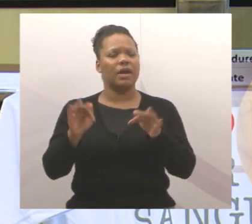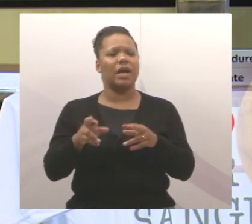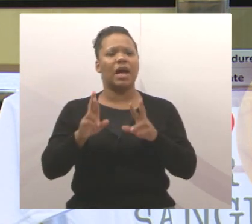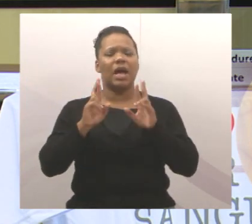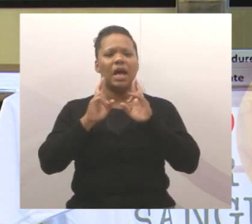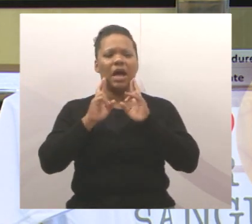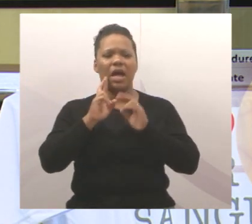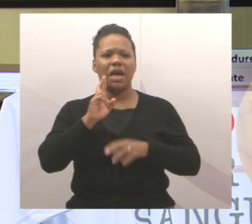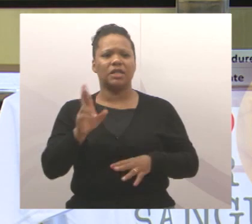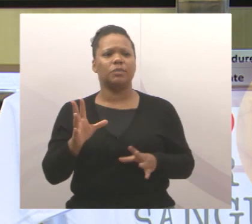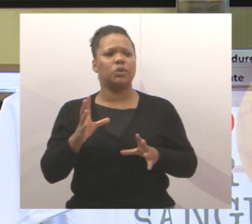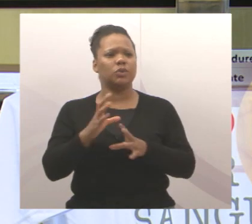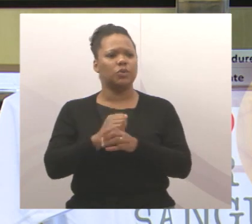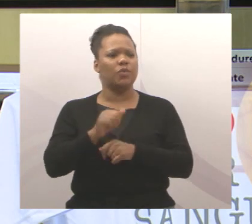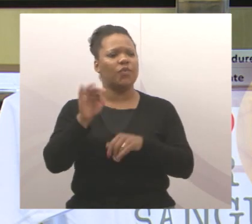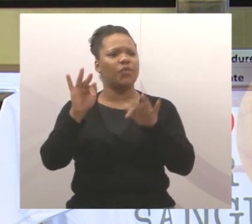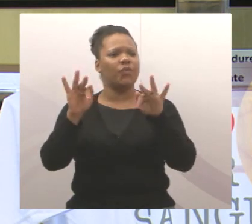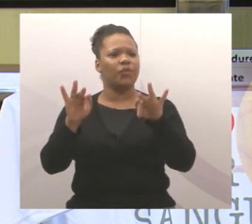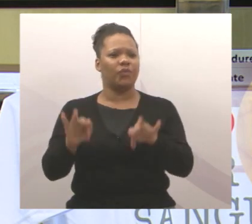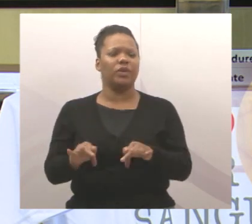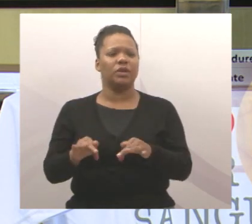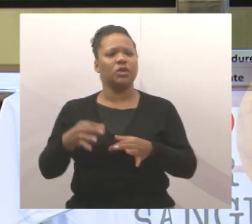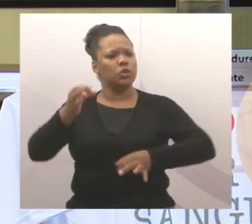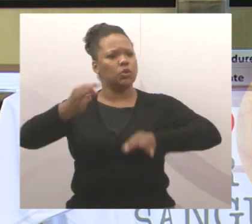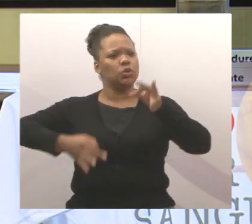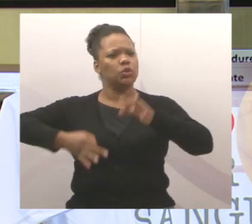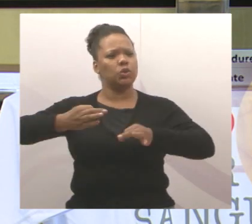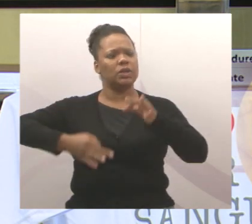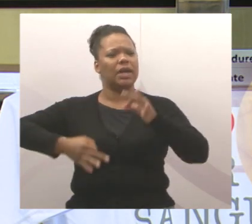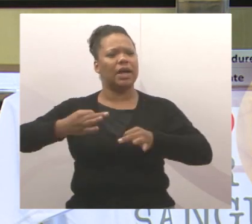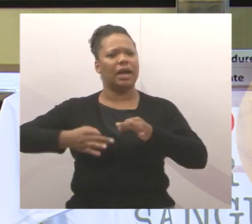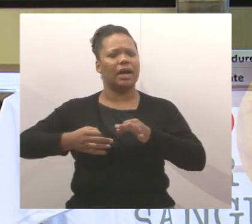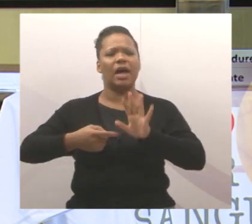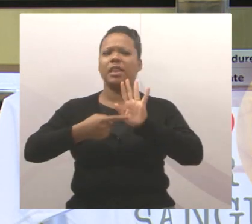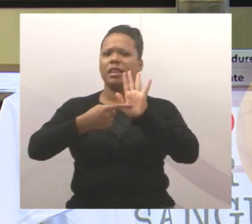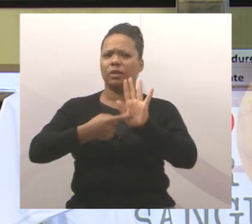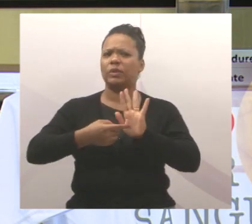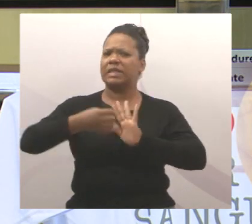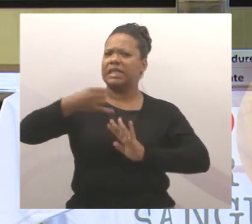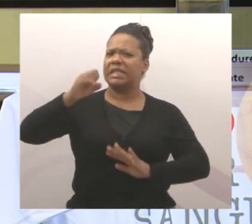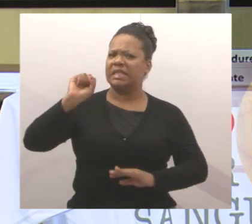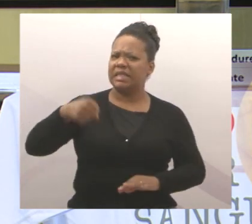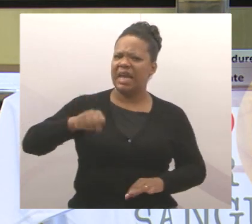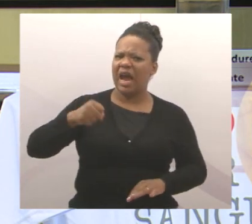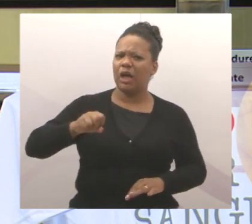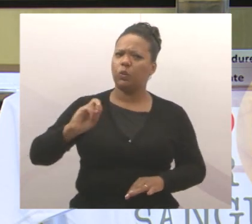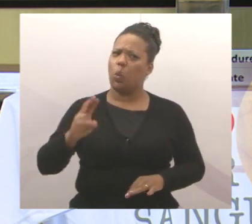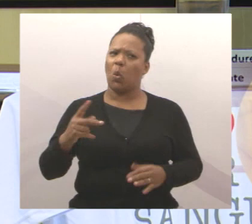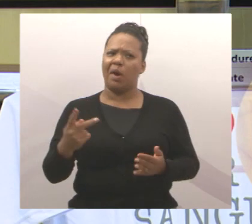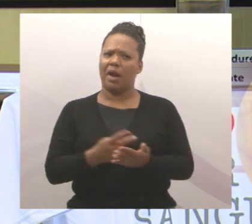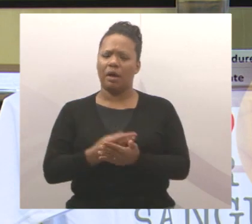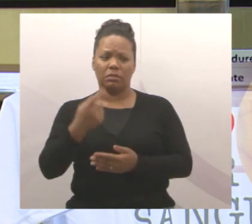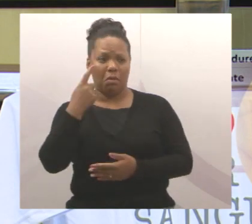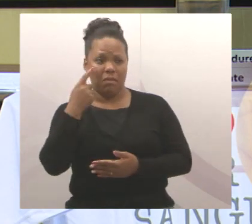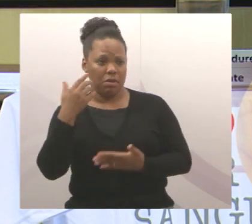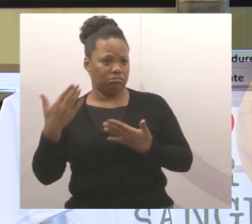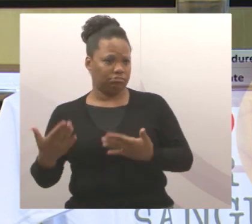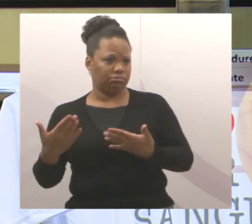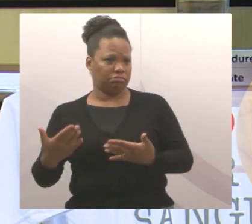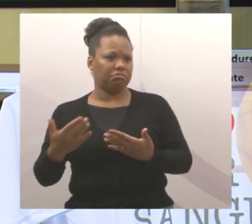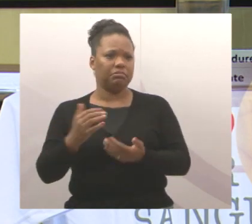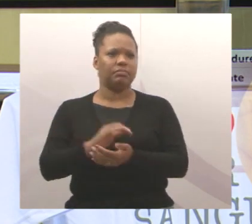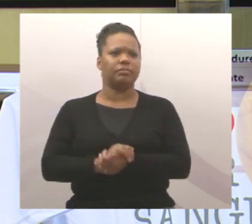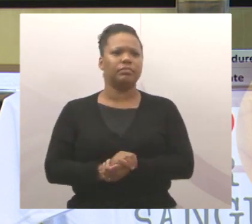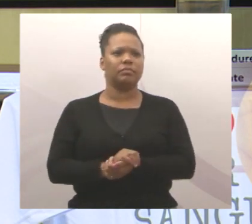comissão processante. Ao final, seja julgada procedente a denúncia em sessão de julgamento no plenário desta Casa